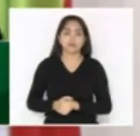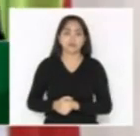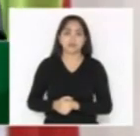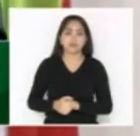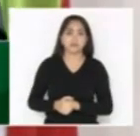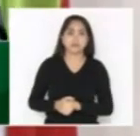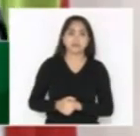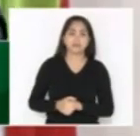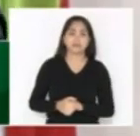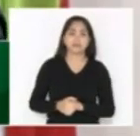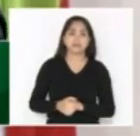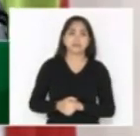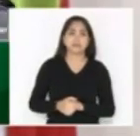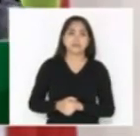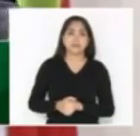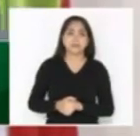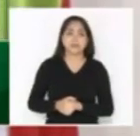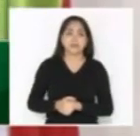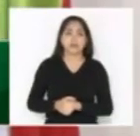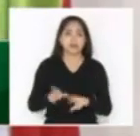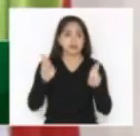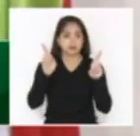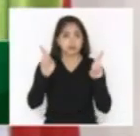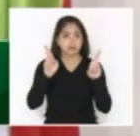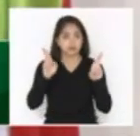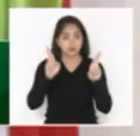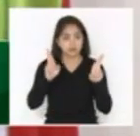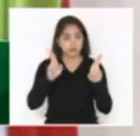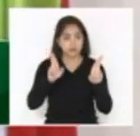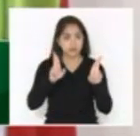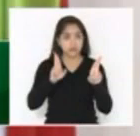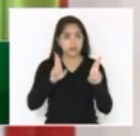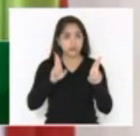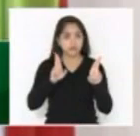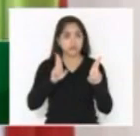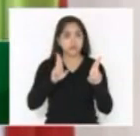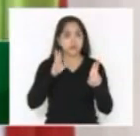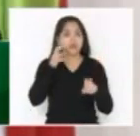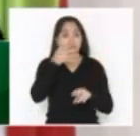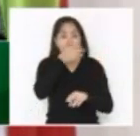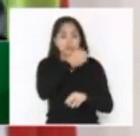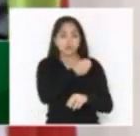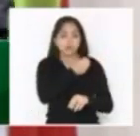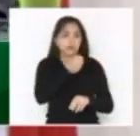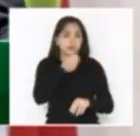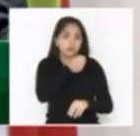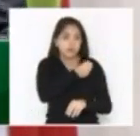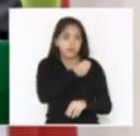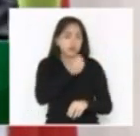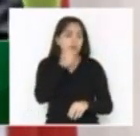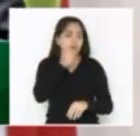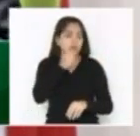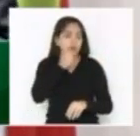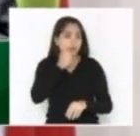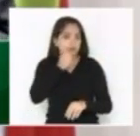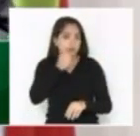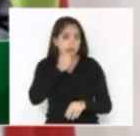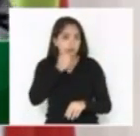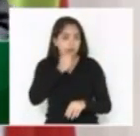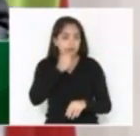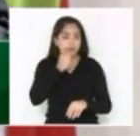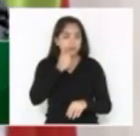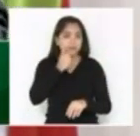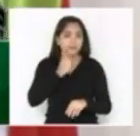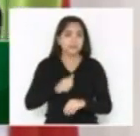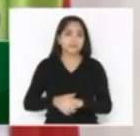e, graças a Deus e à competência dos bombeiros militares de Santa Catarina, que são capacitados e treinados para